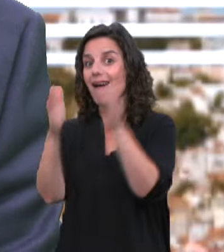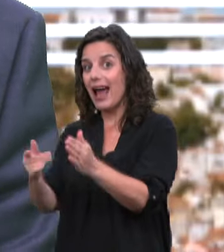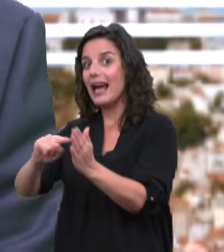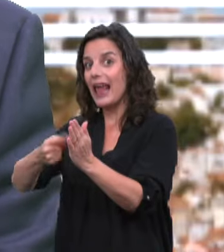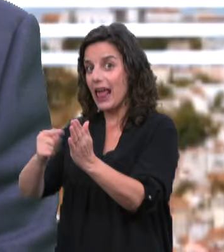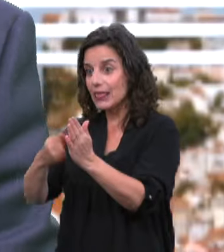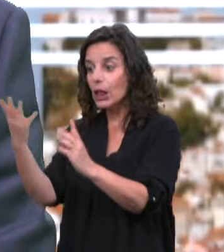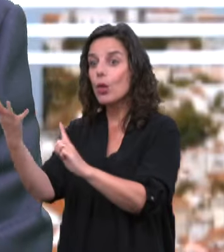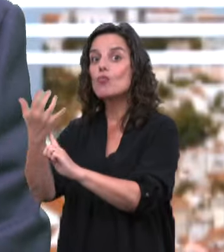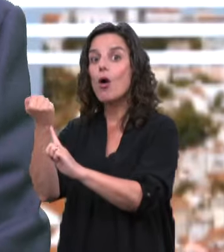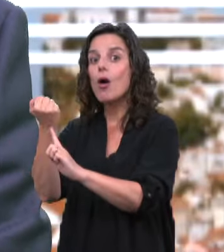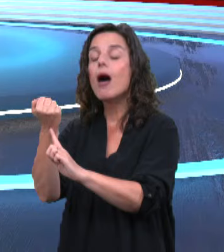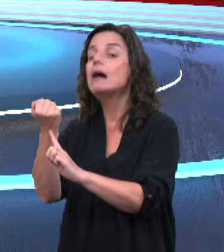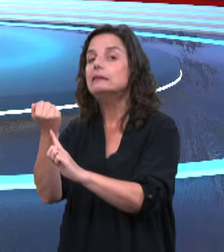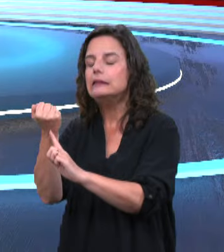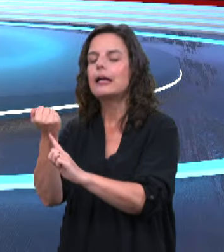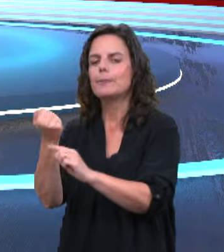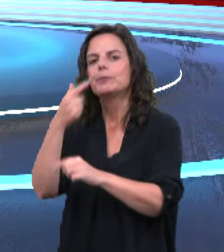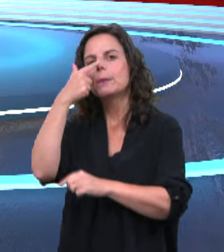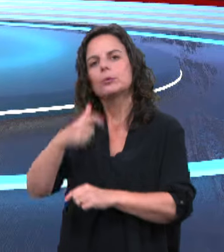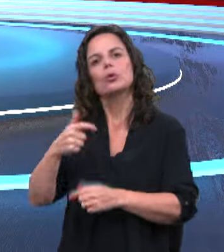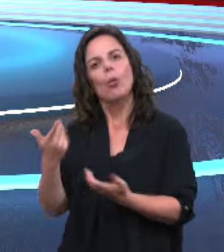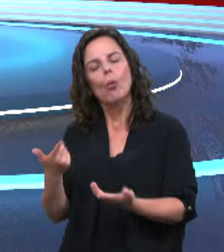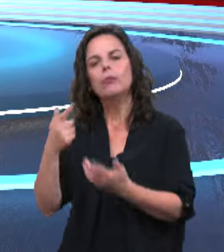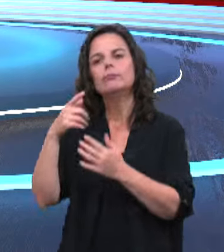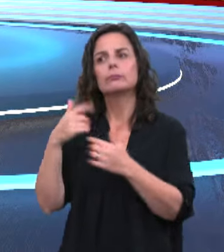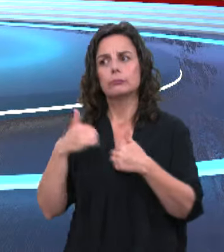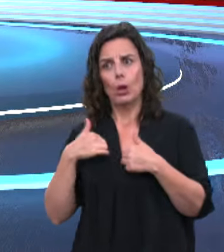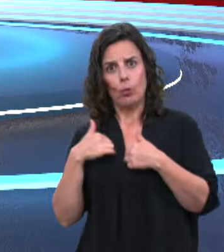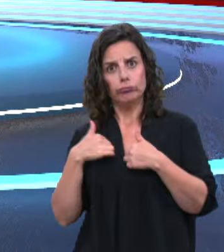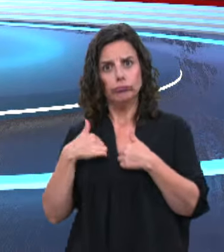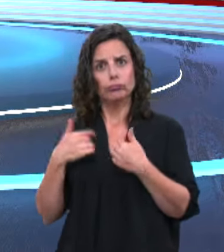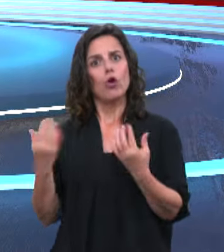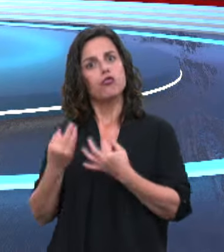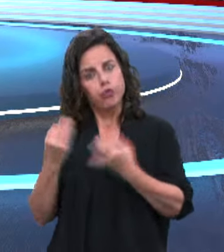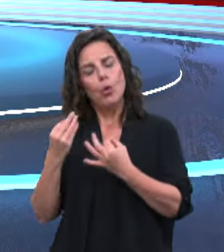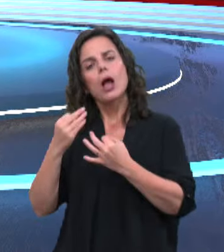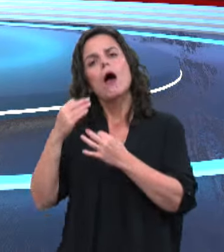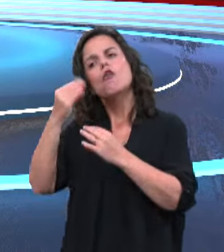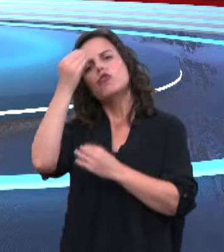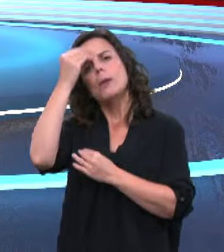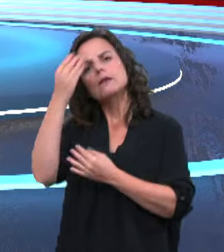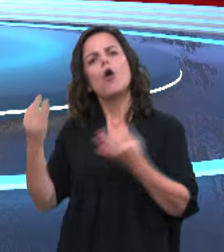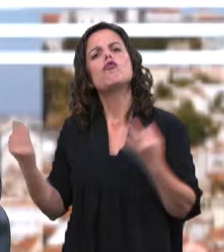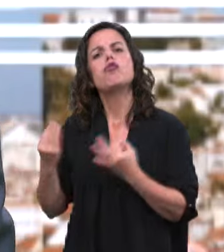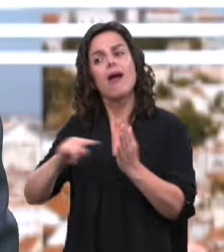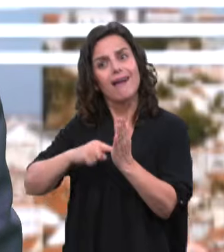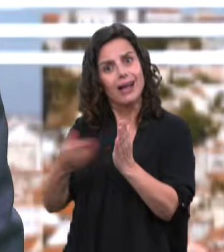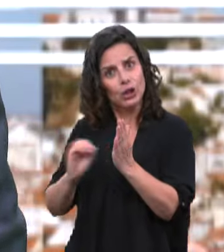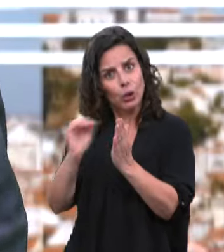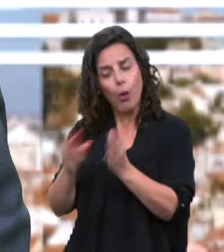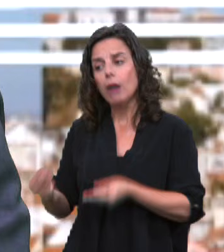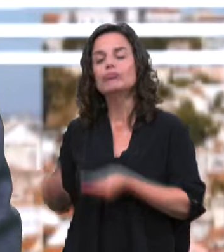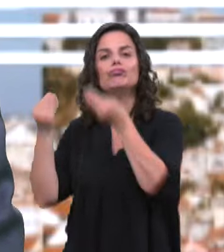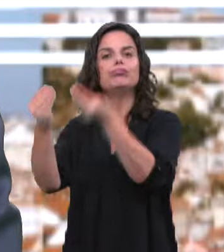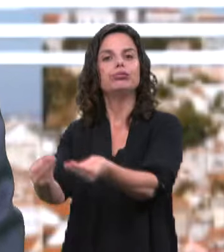de obter créditos, que é as pessoas apresentarem as formações que fazem e que não estão formalmente creditadas e serem creditadas